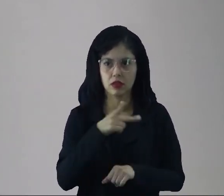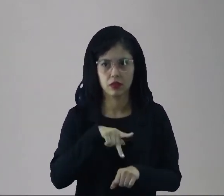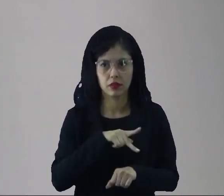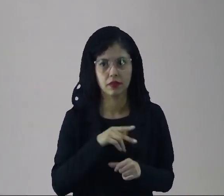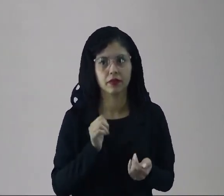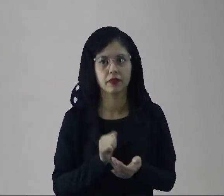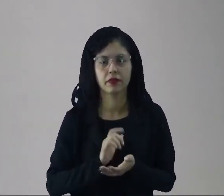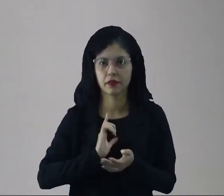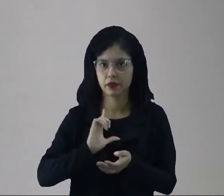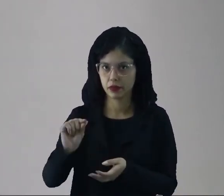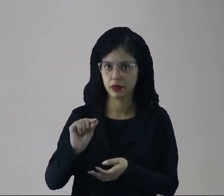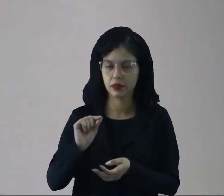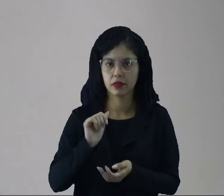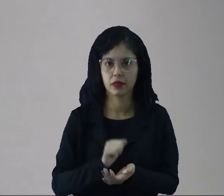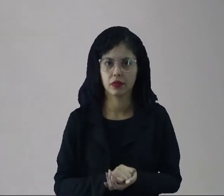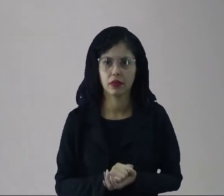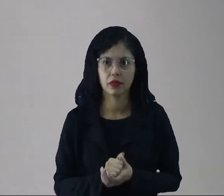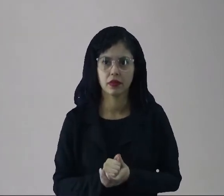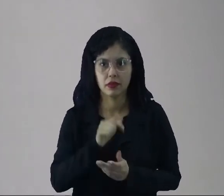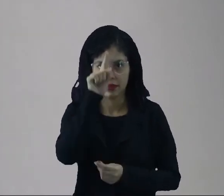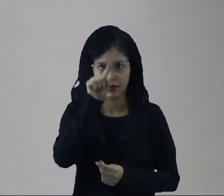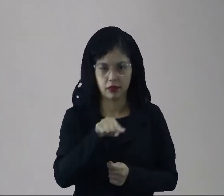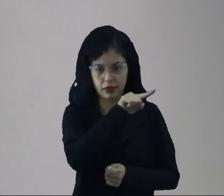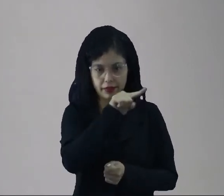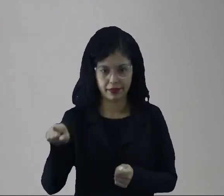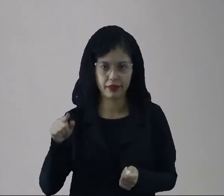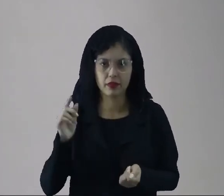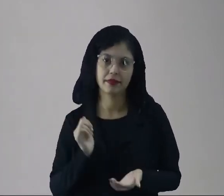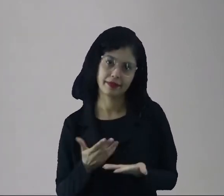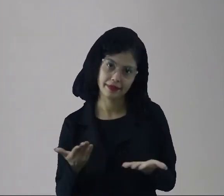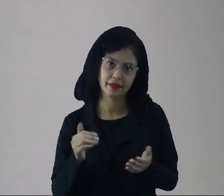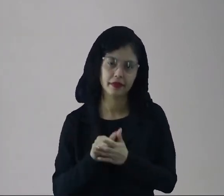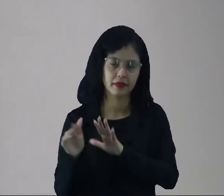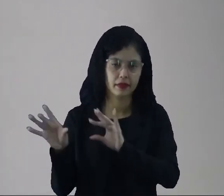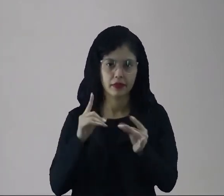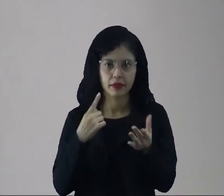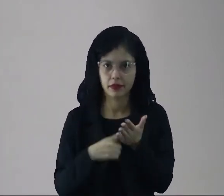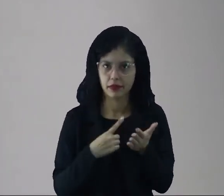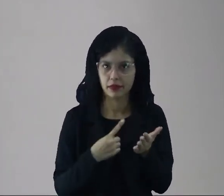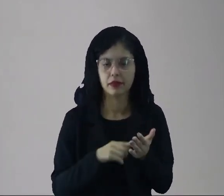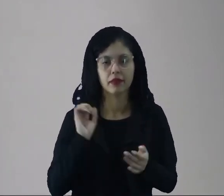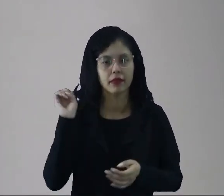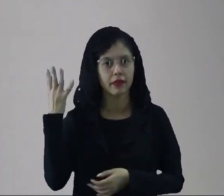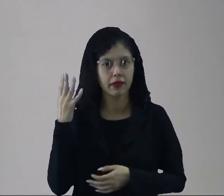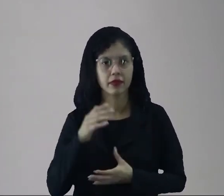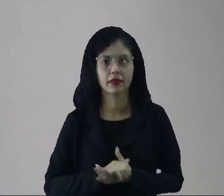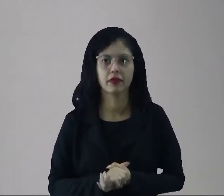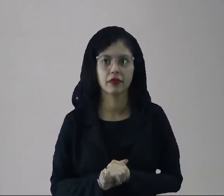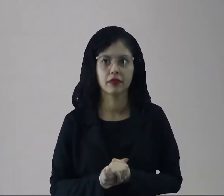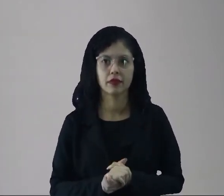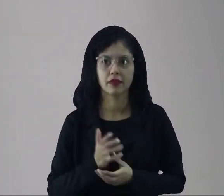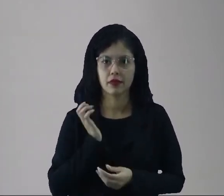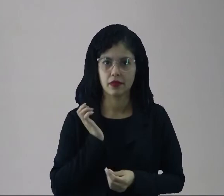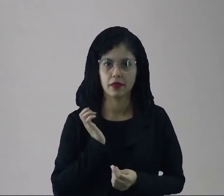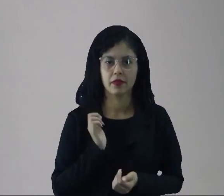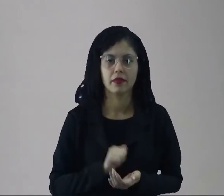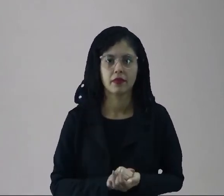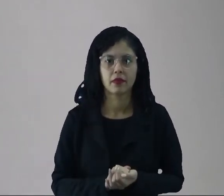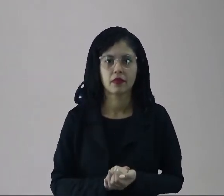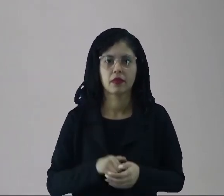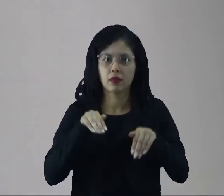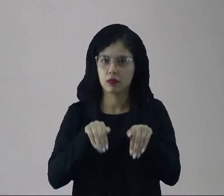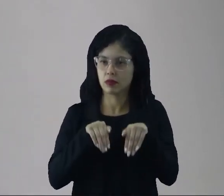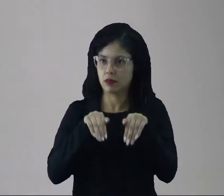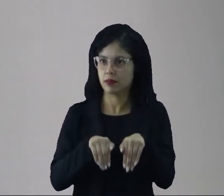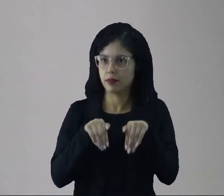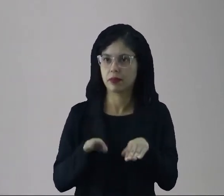às vezes, sai dessa lógica dessa linha traçada aí para levar em consideração o caso dos ricos, como é o caso da Austrália,